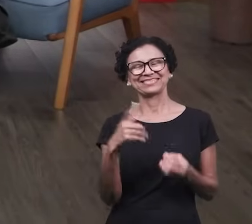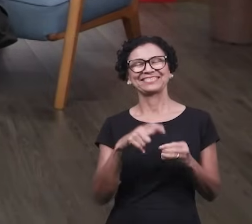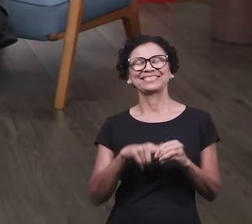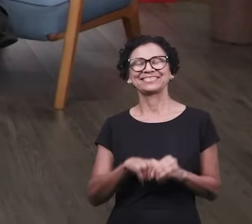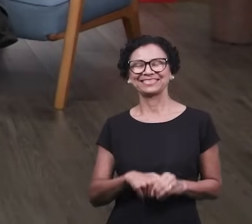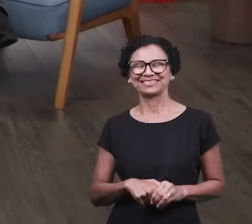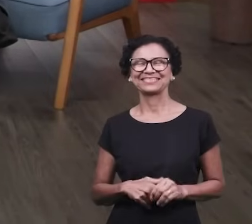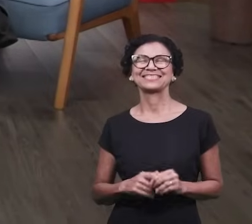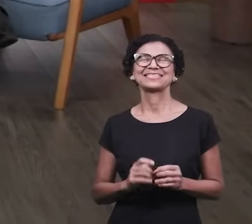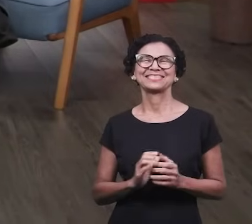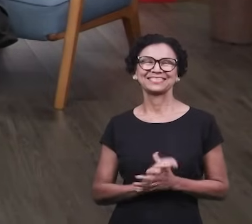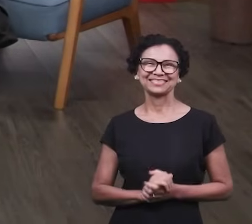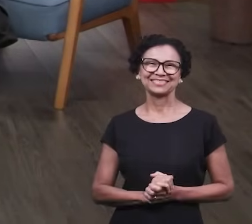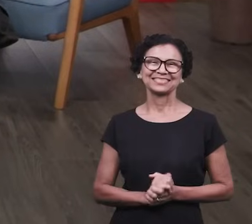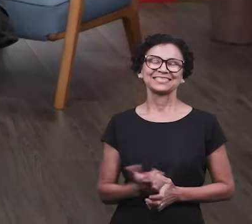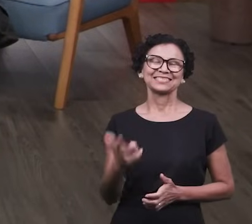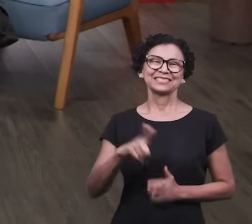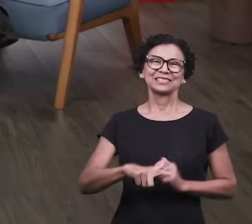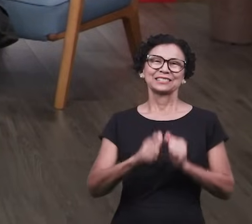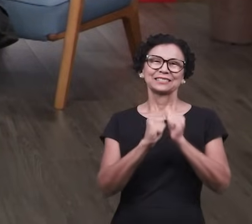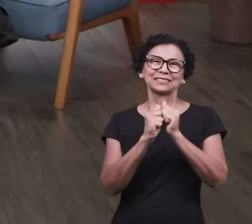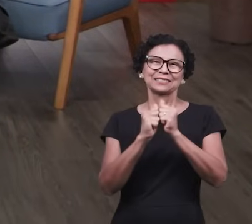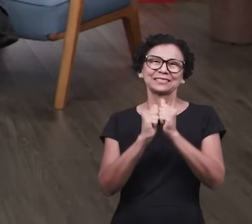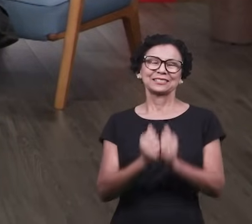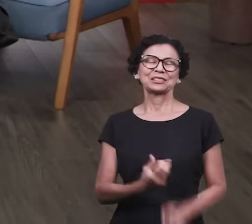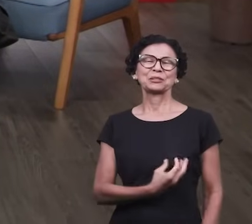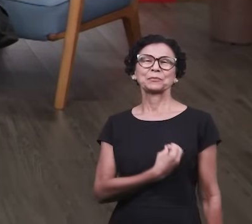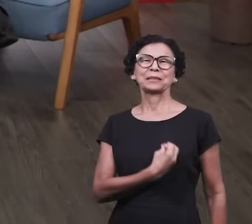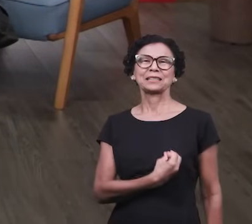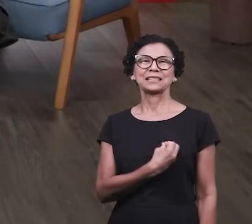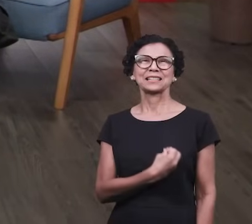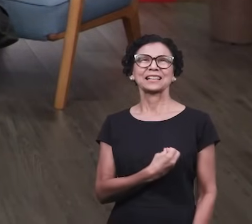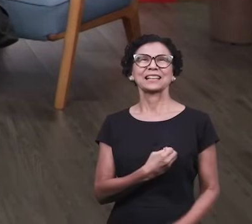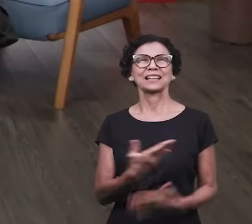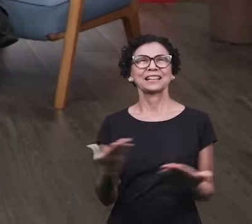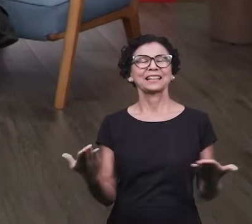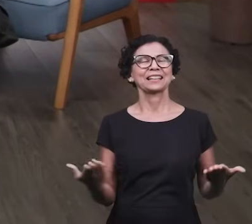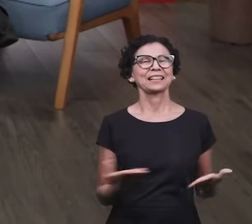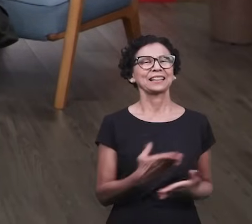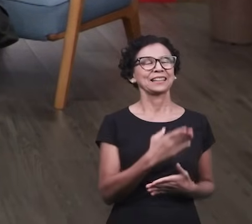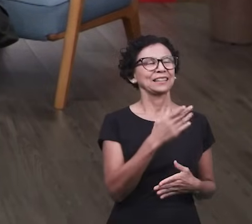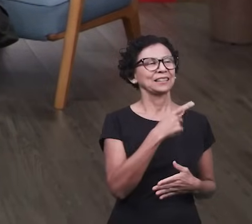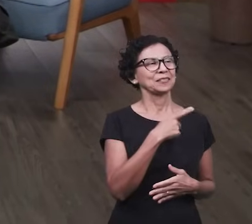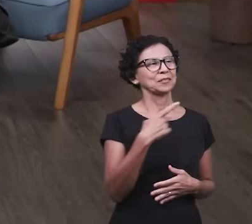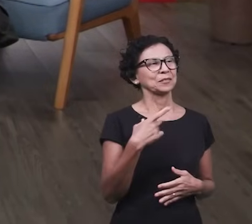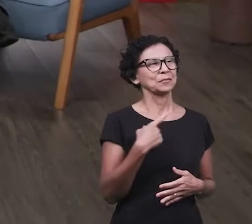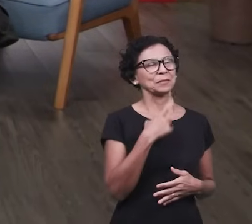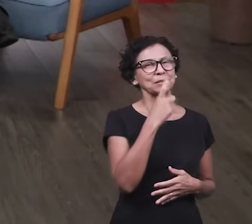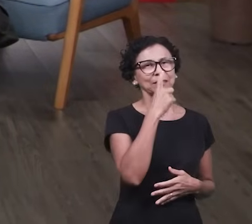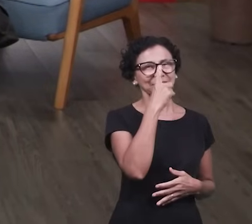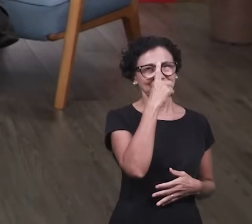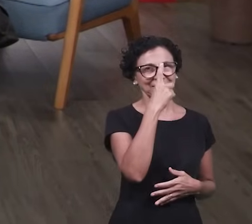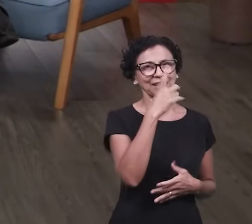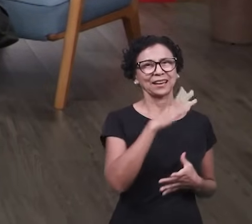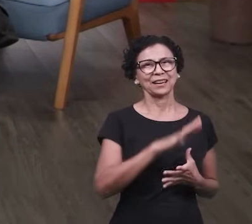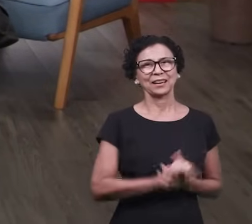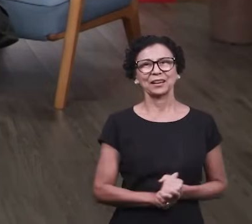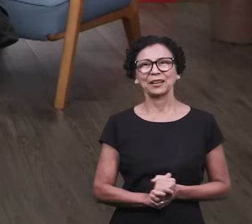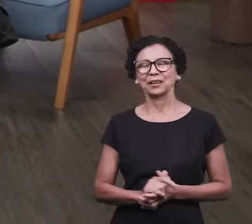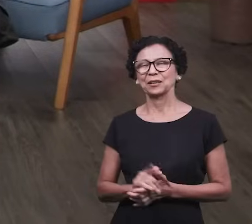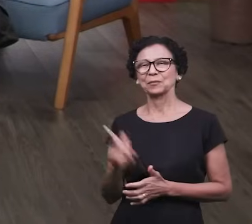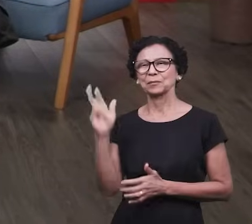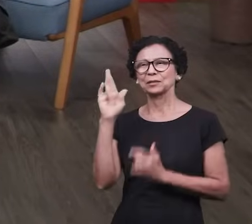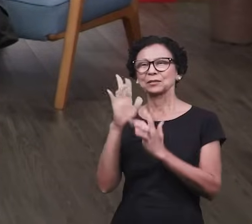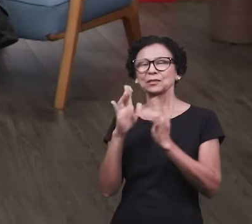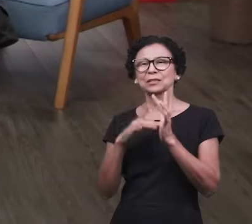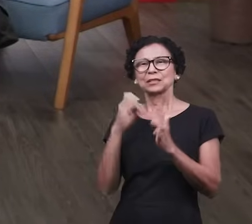os pastores aqui, estamos todos presentes aqui do Anunciando o Evangelho Eterno. Daniel, seja bem-vindo, a paz do Senhor. Pai do Senhor Josias, Pai